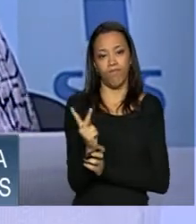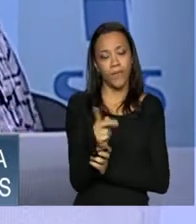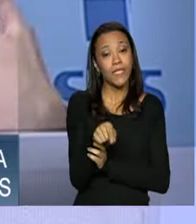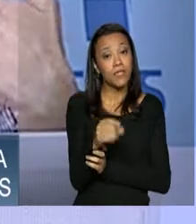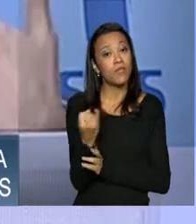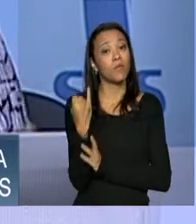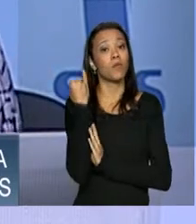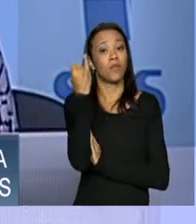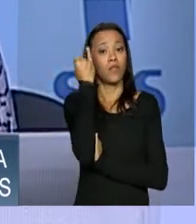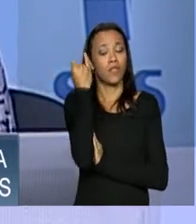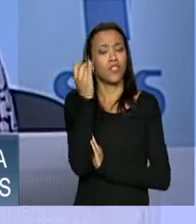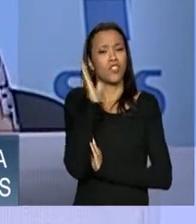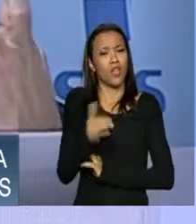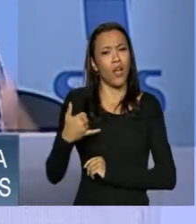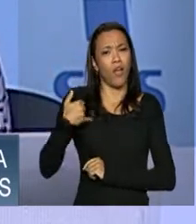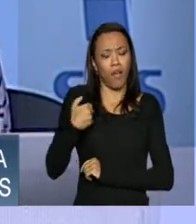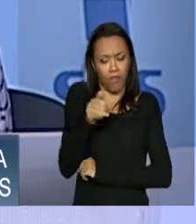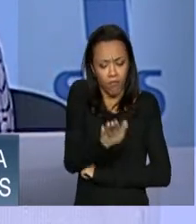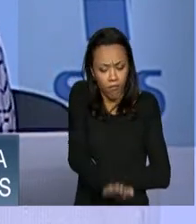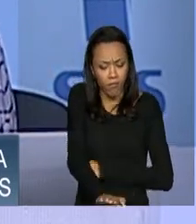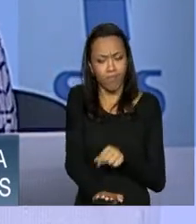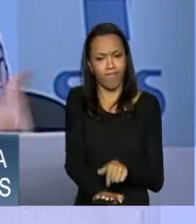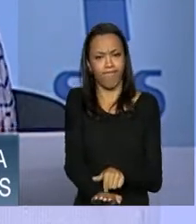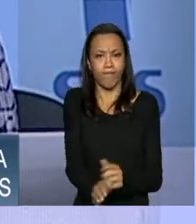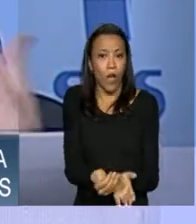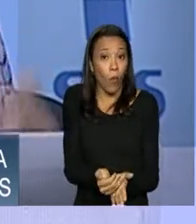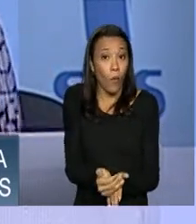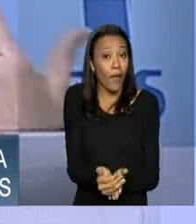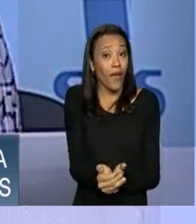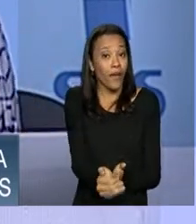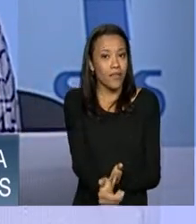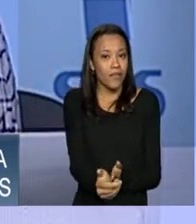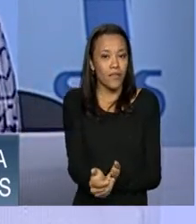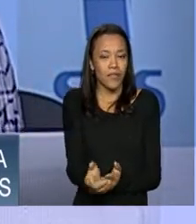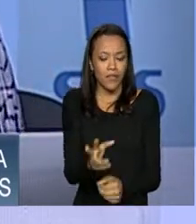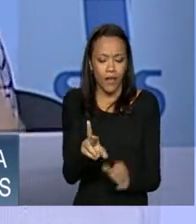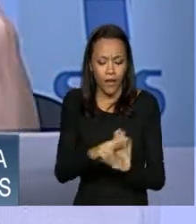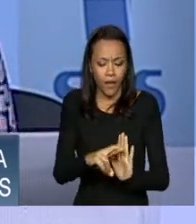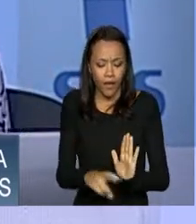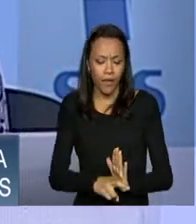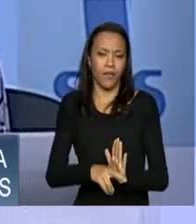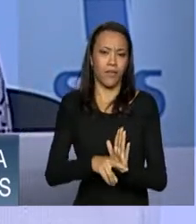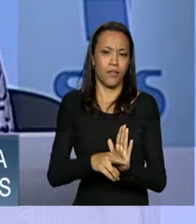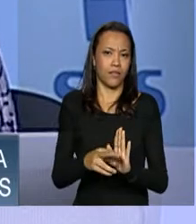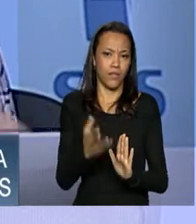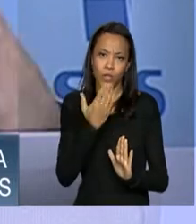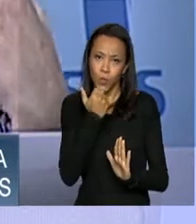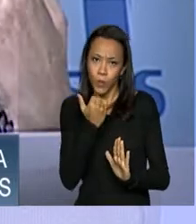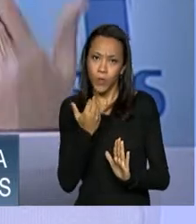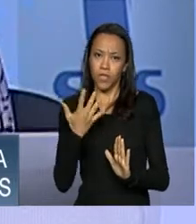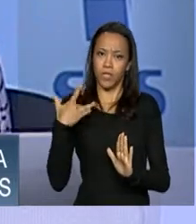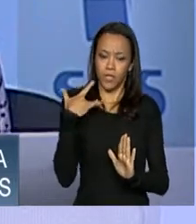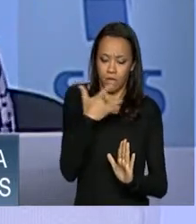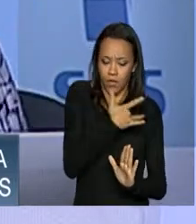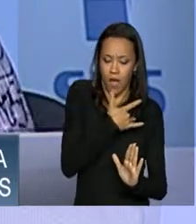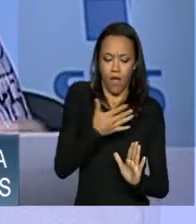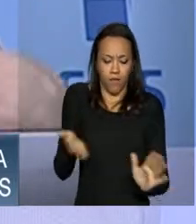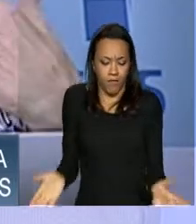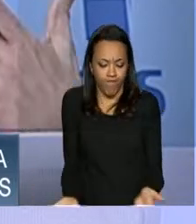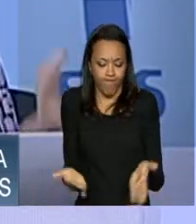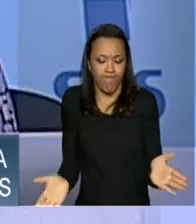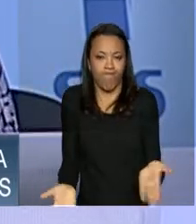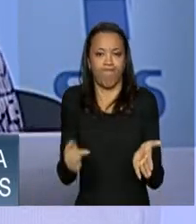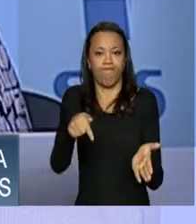já na infância, estabeleça então uma série de medidas de promoção da saúde, incentivo à